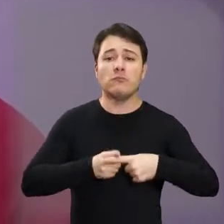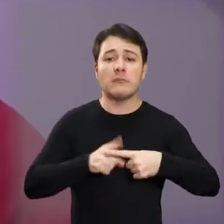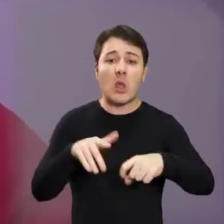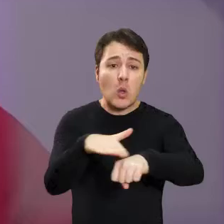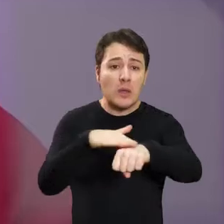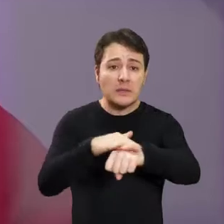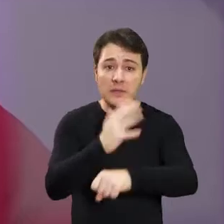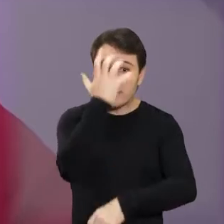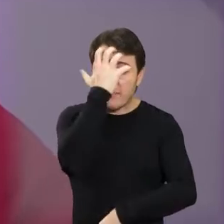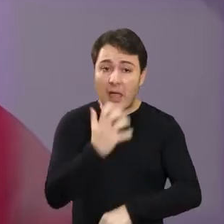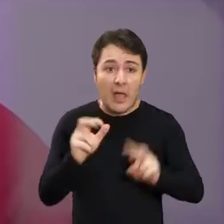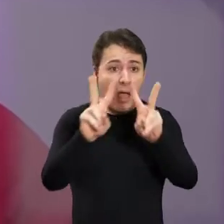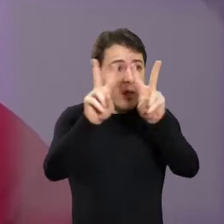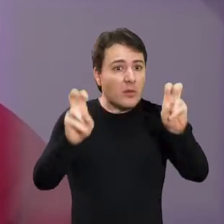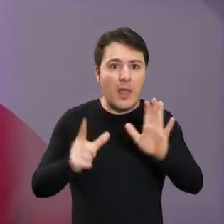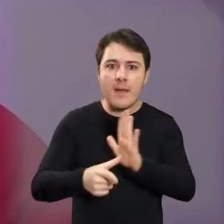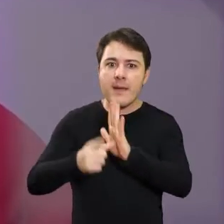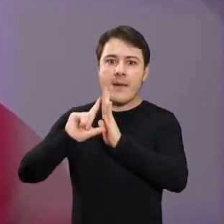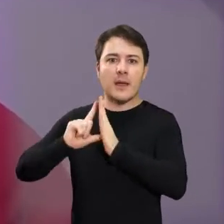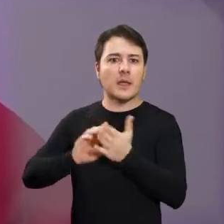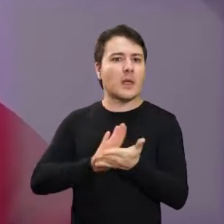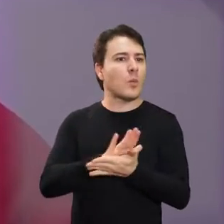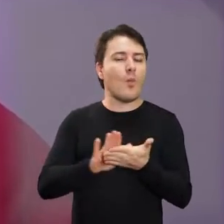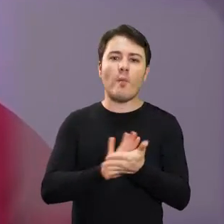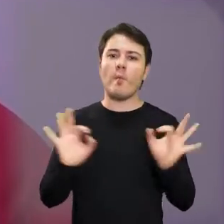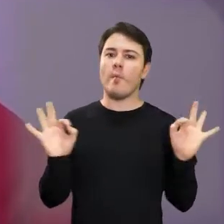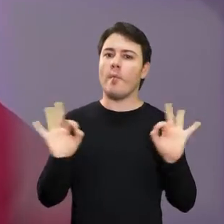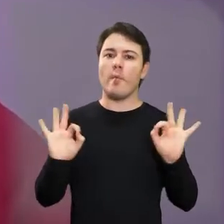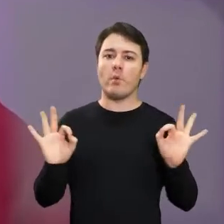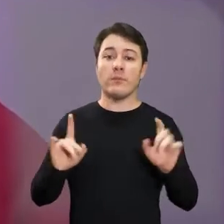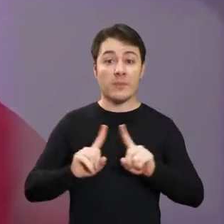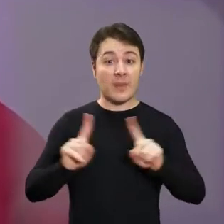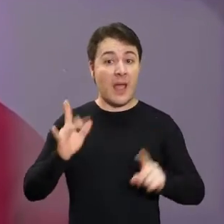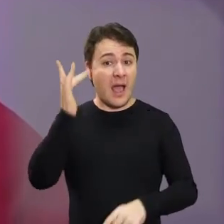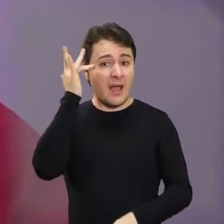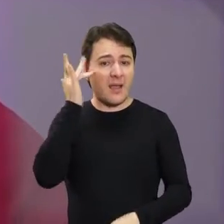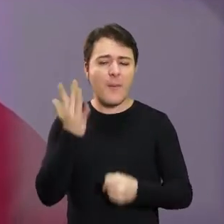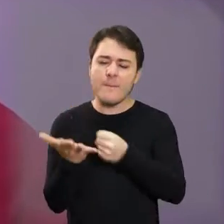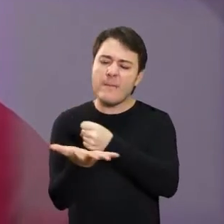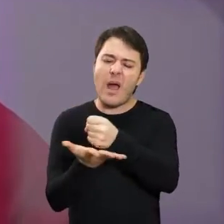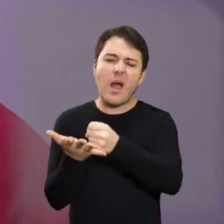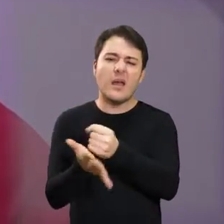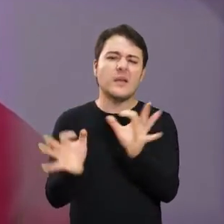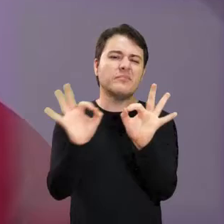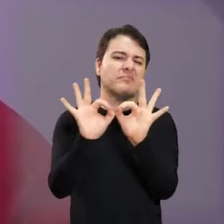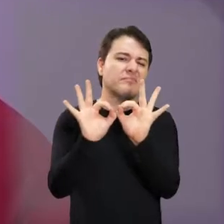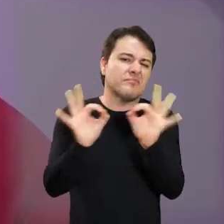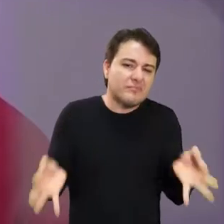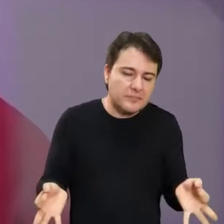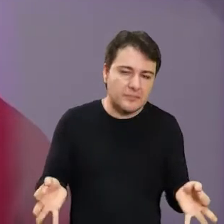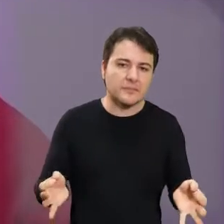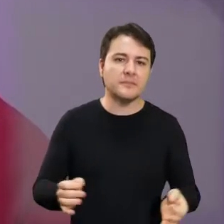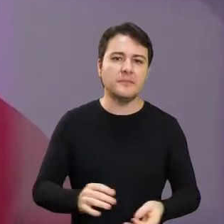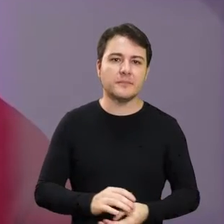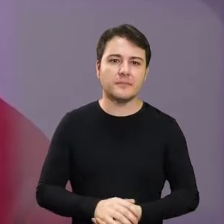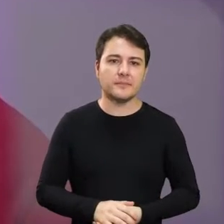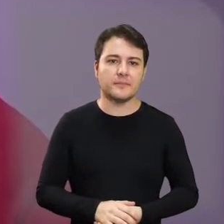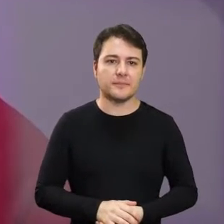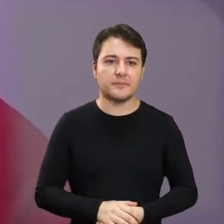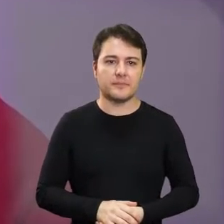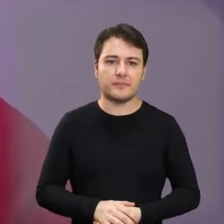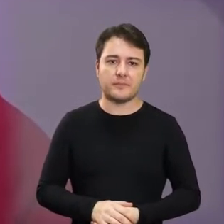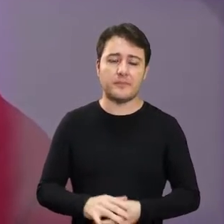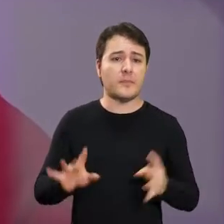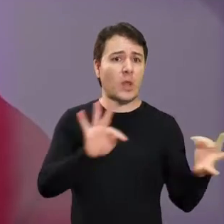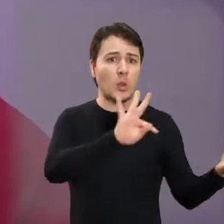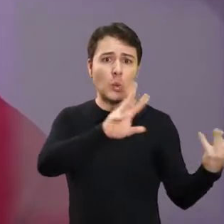a falar com propriedade sobre o suicídio. Aí acaba recorrendo, assim, ao senso comum. Não estou dizendo que a gente precisa